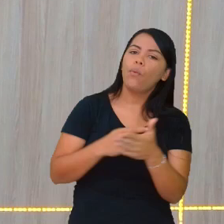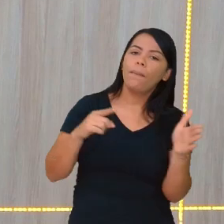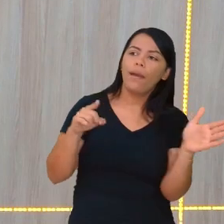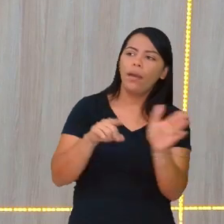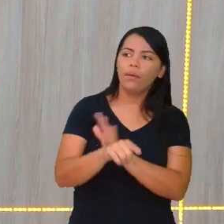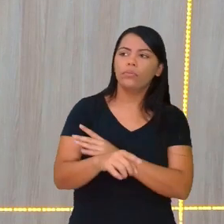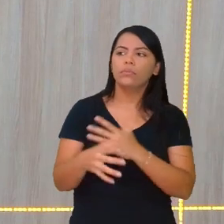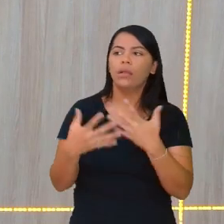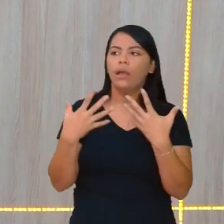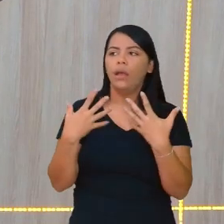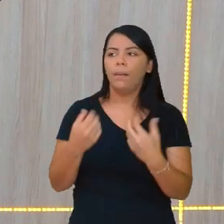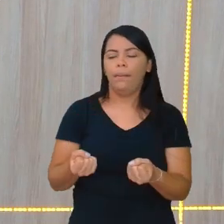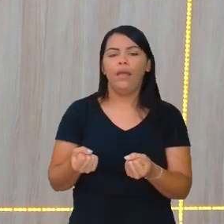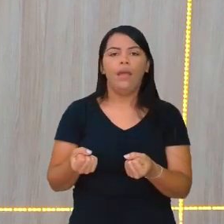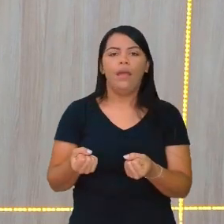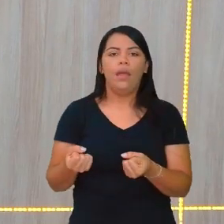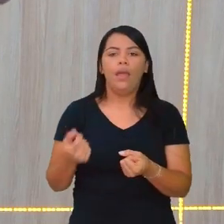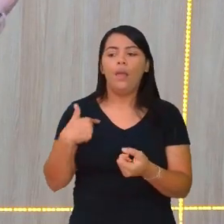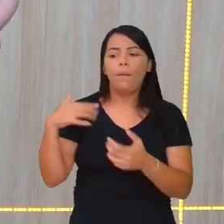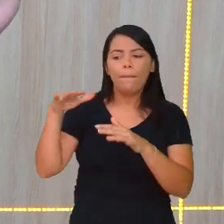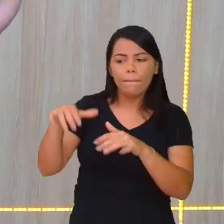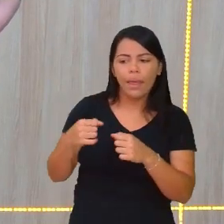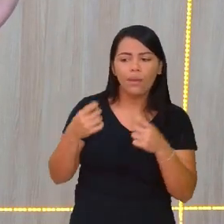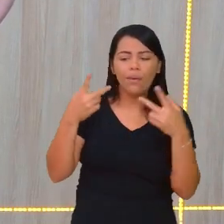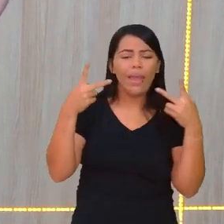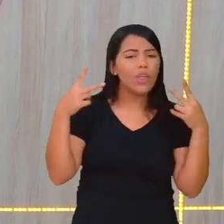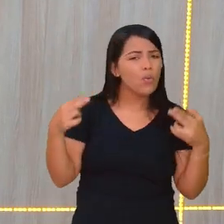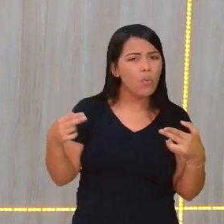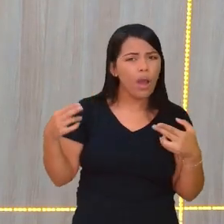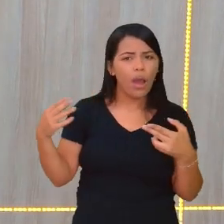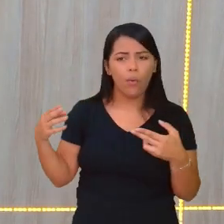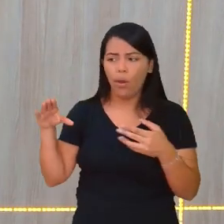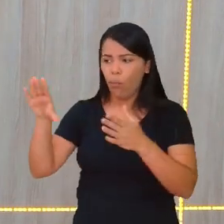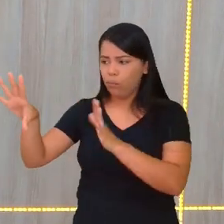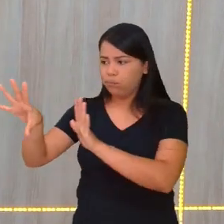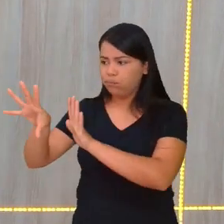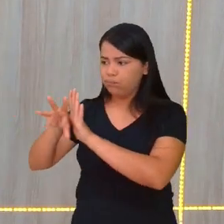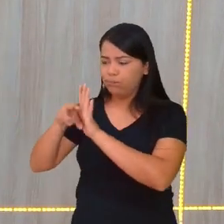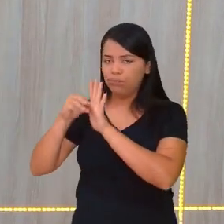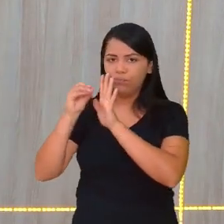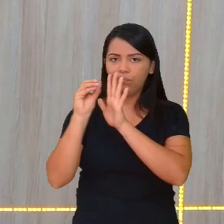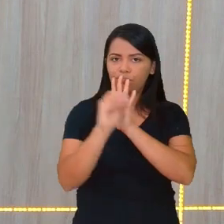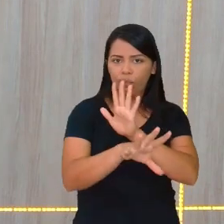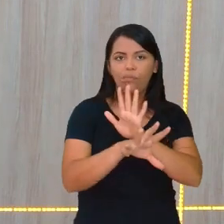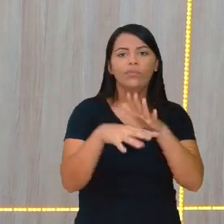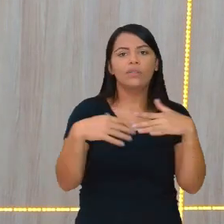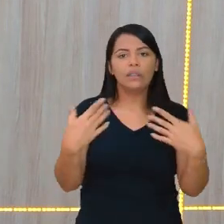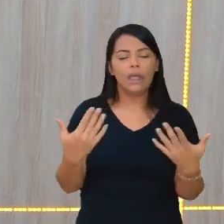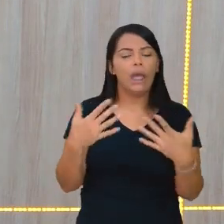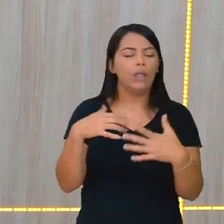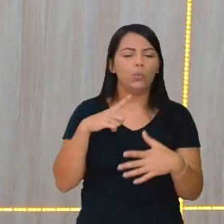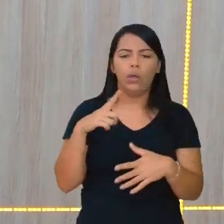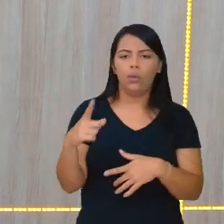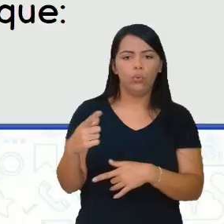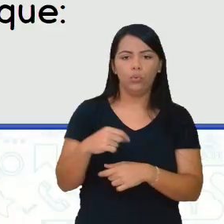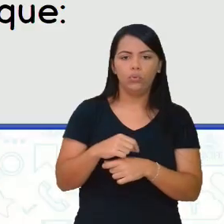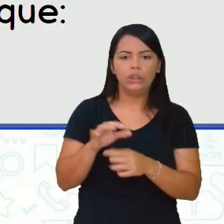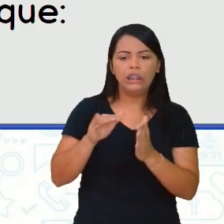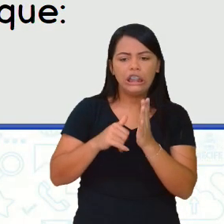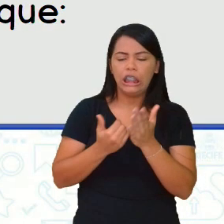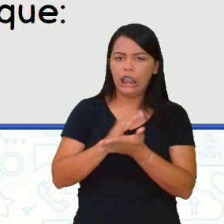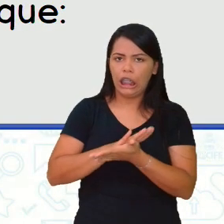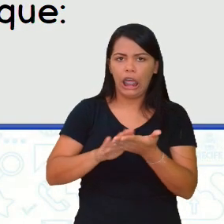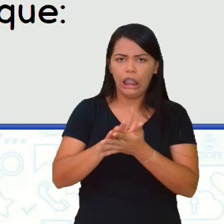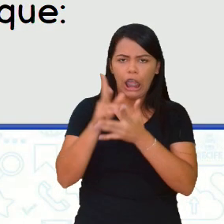qual. Ou seja, é igualzinho. Eu não tirei nem acrescentei nenhuma vírgula. Então, bora lá. O gráfico mostra